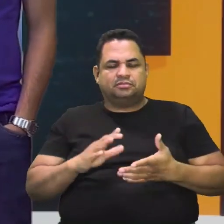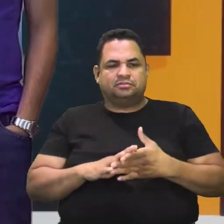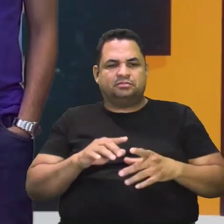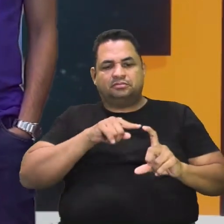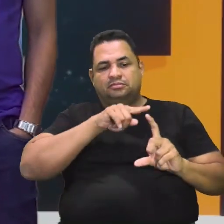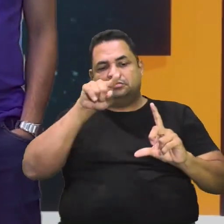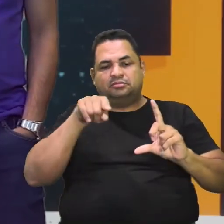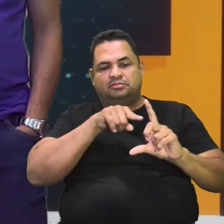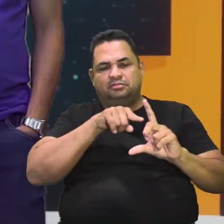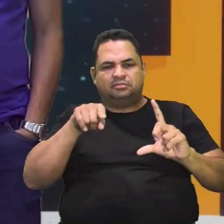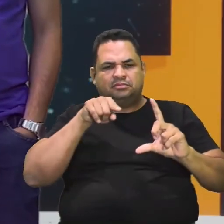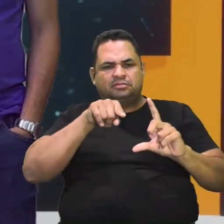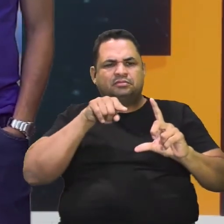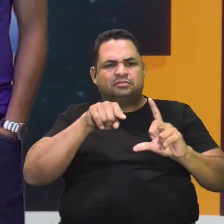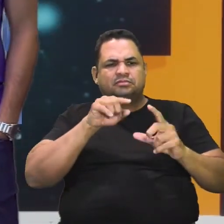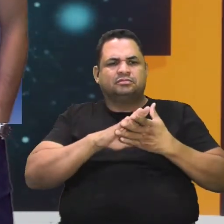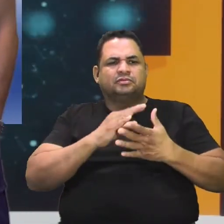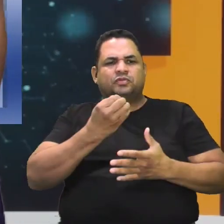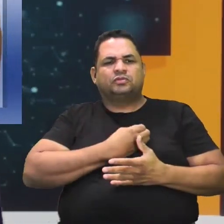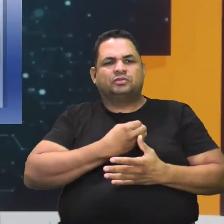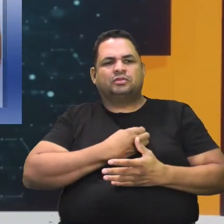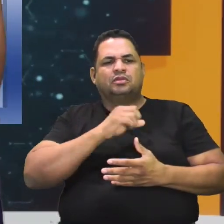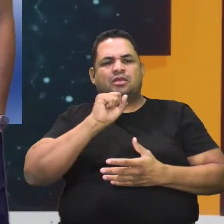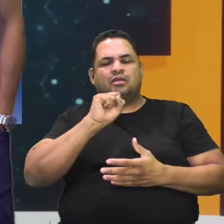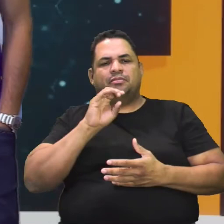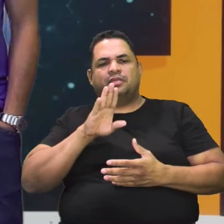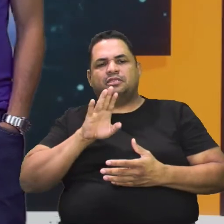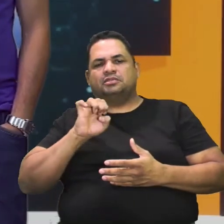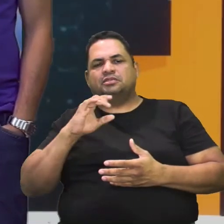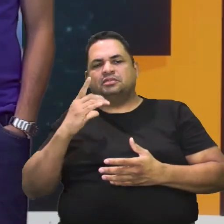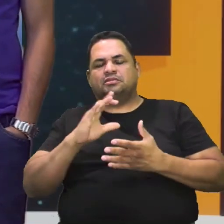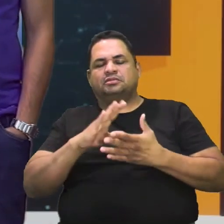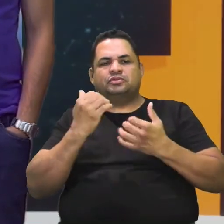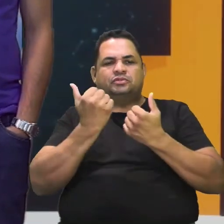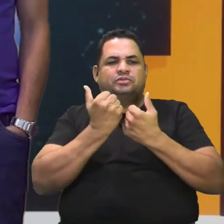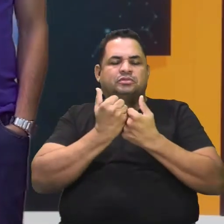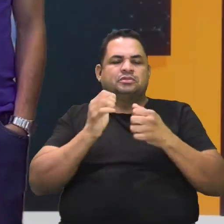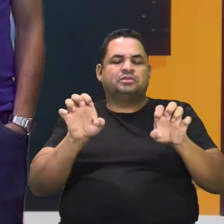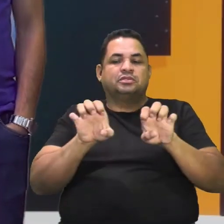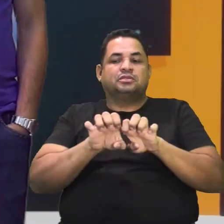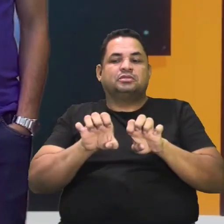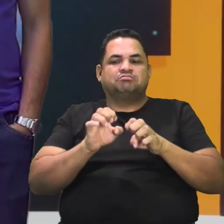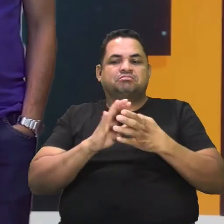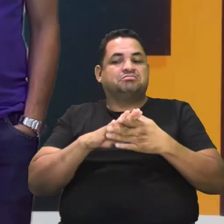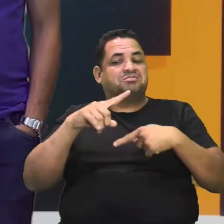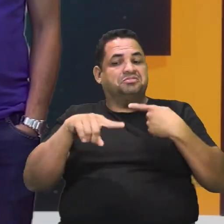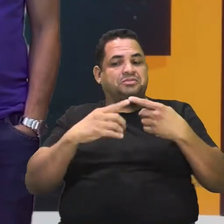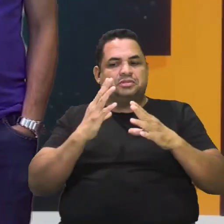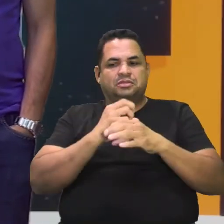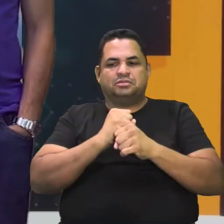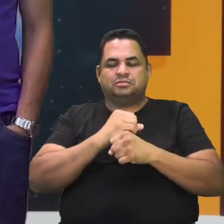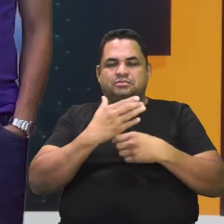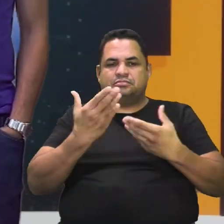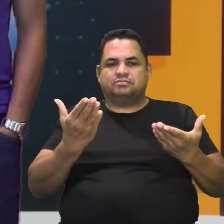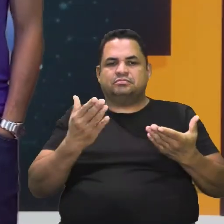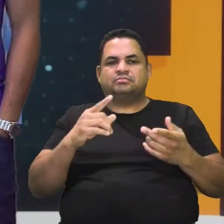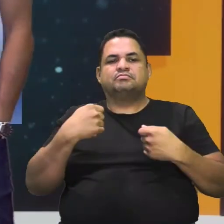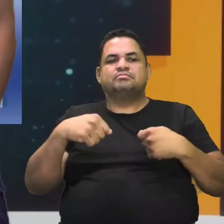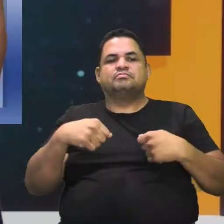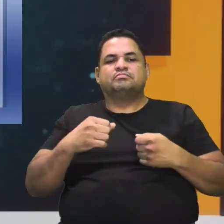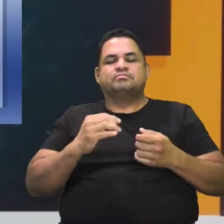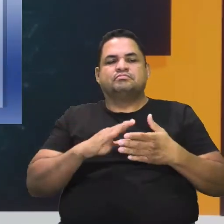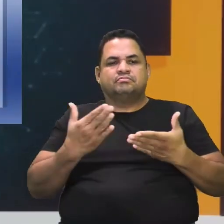é o raio, quem são os coeficientes da reta, né? O A, B e o C, você vai substituir na equação. E aí é cálculo. Aí, para